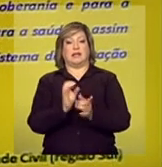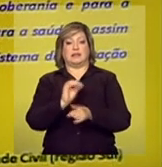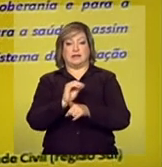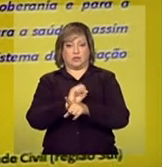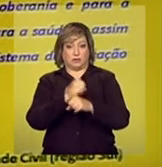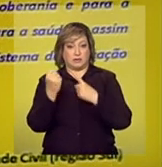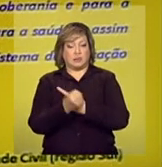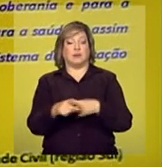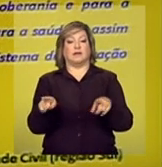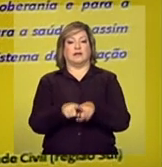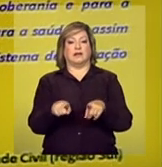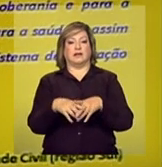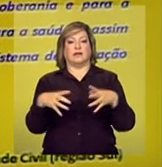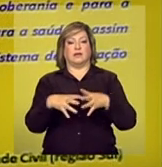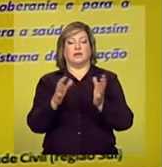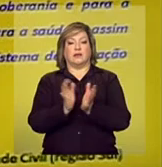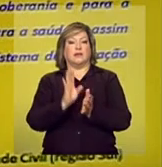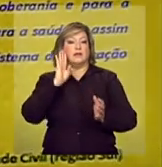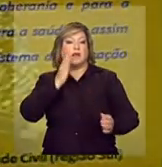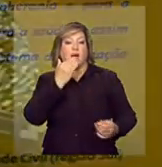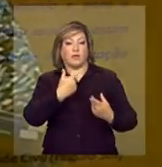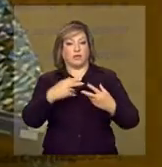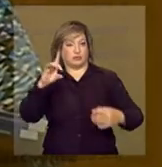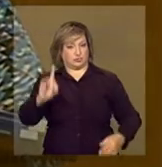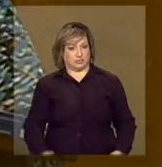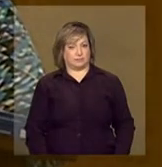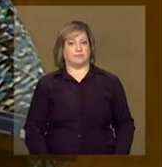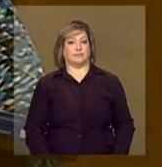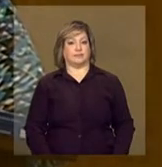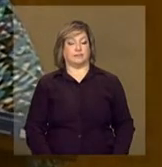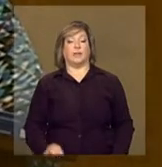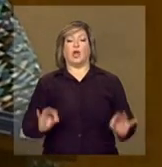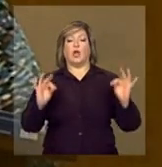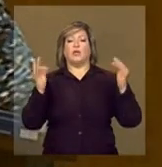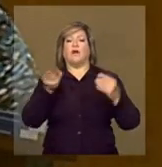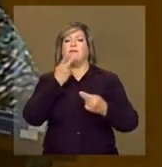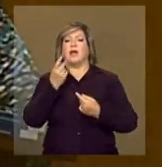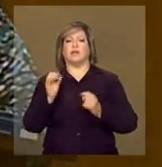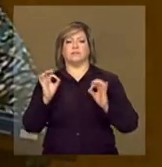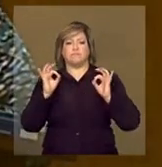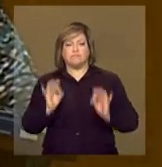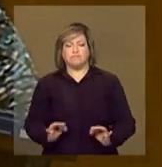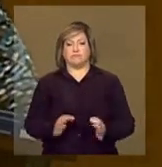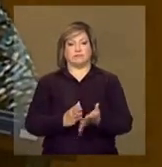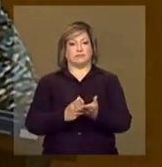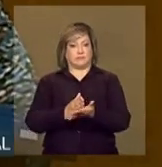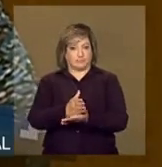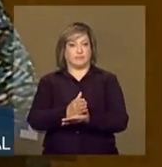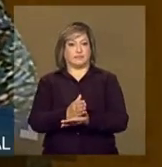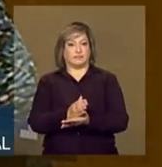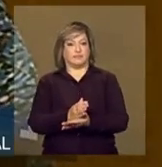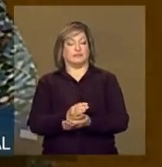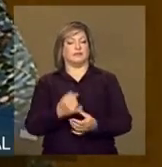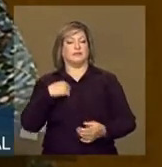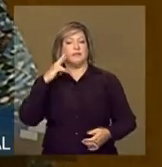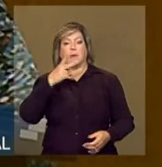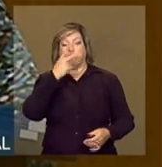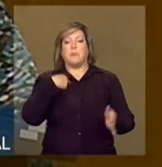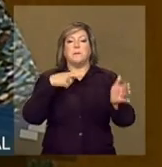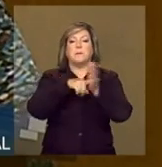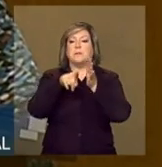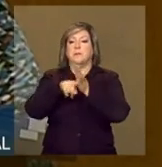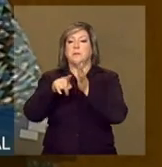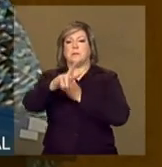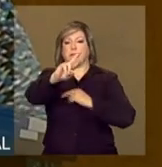educação está para a garantia do direito à alimentação. As falas são muito precisas, muito bem elaboradas, mesmo